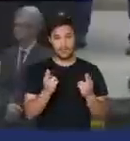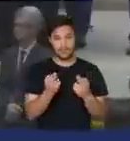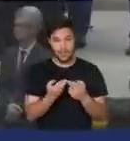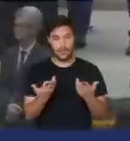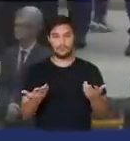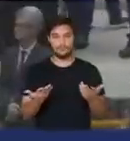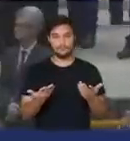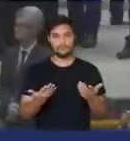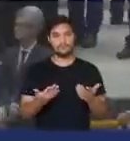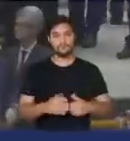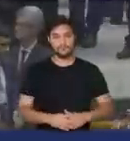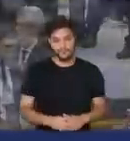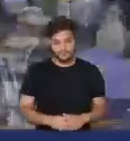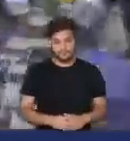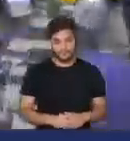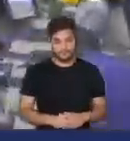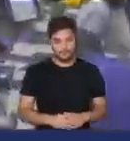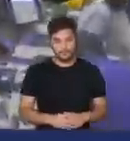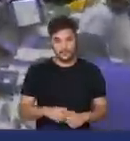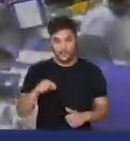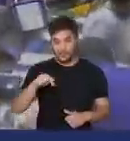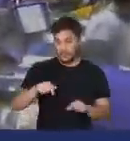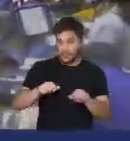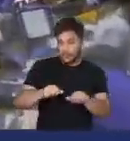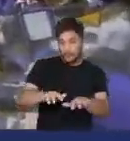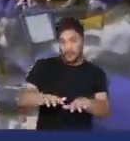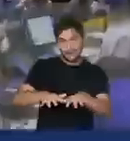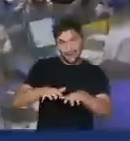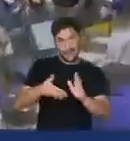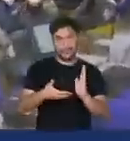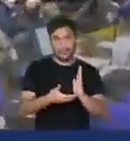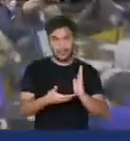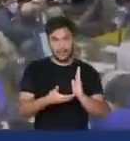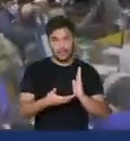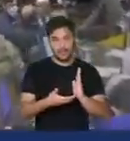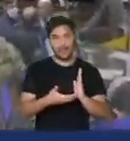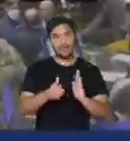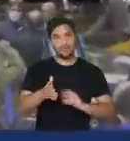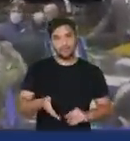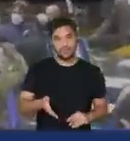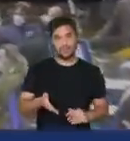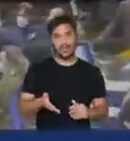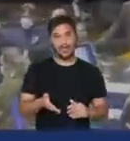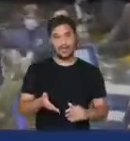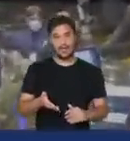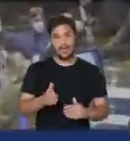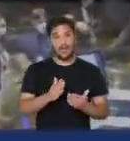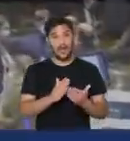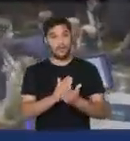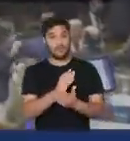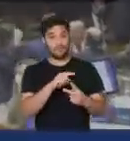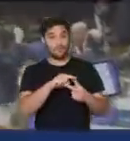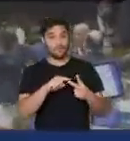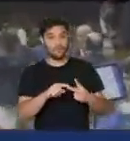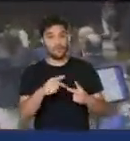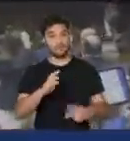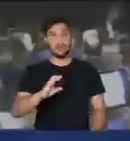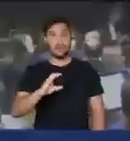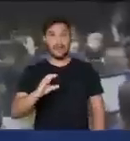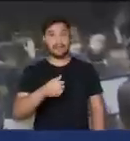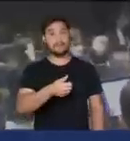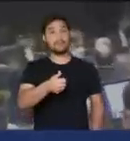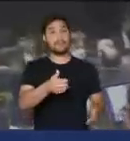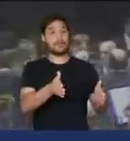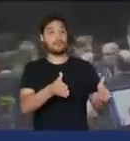sessão deliberativa em que o plenário da Câmara dos Deputados chegou a aprovar duas PECs em